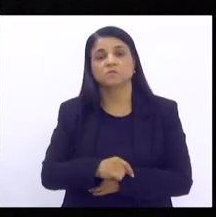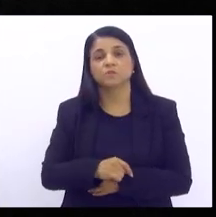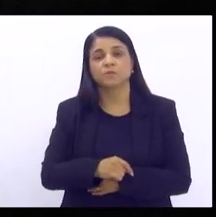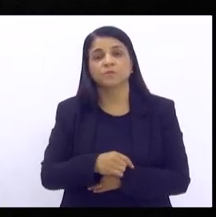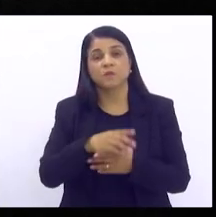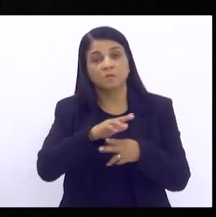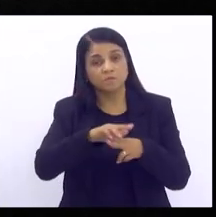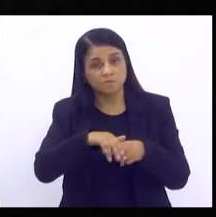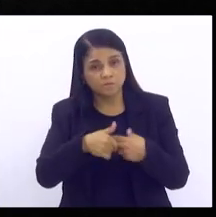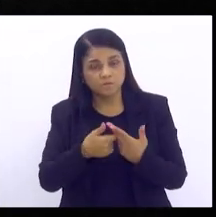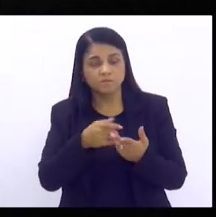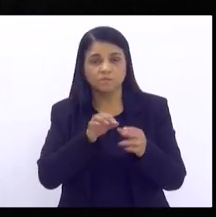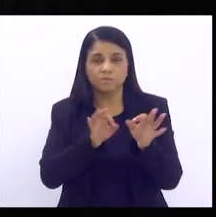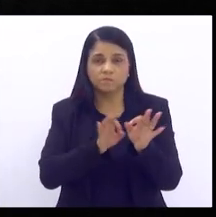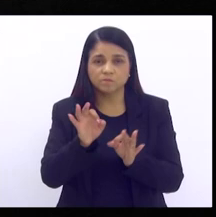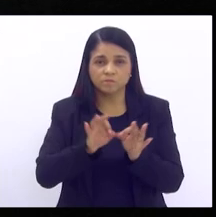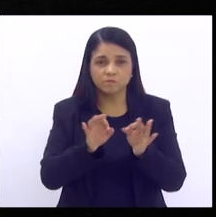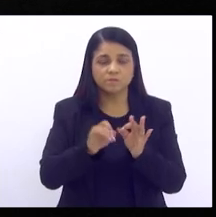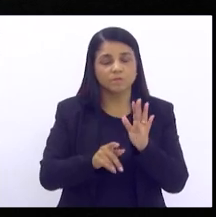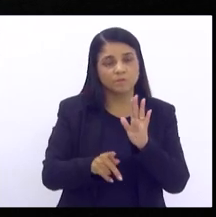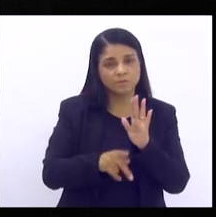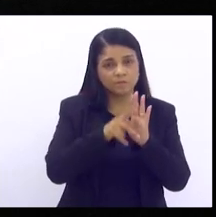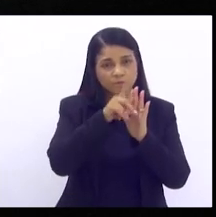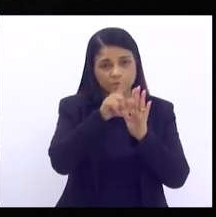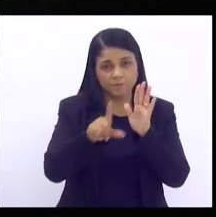eu elaborei uma lei,